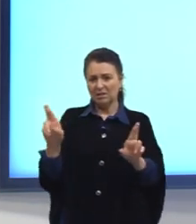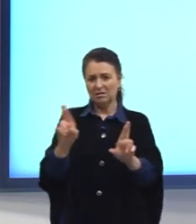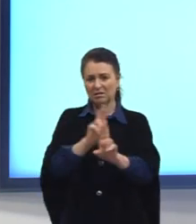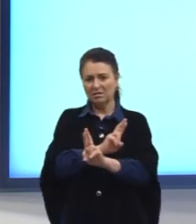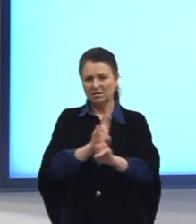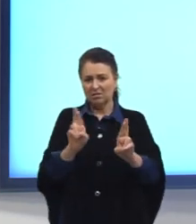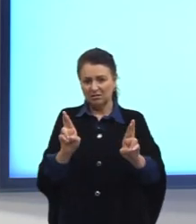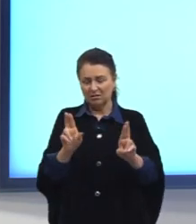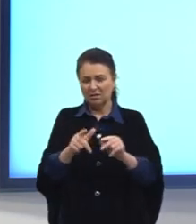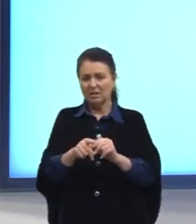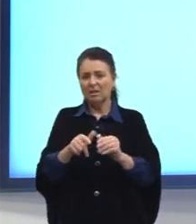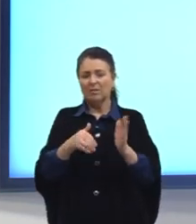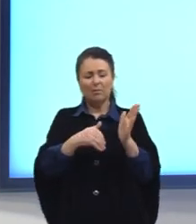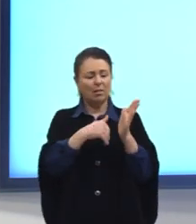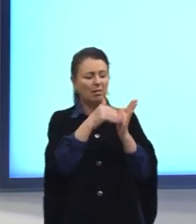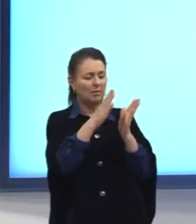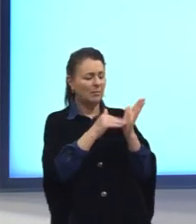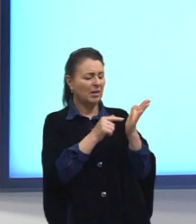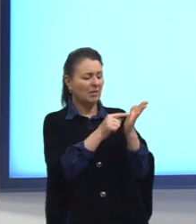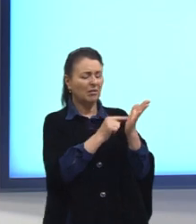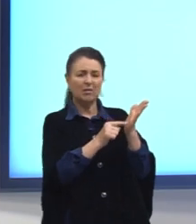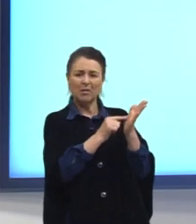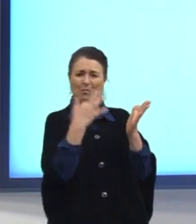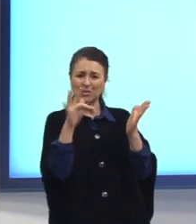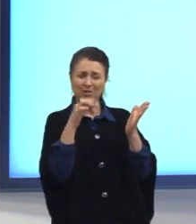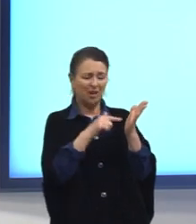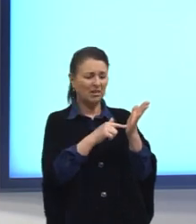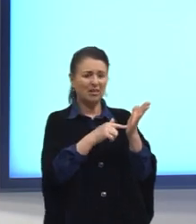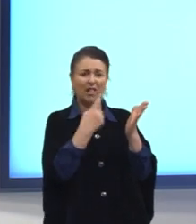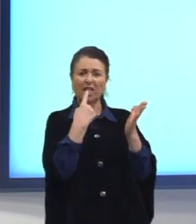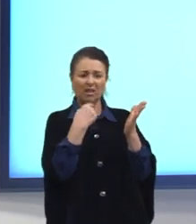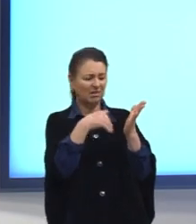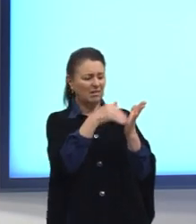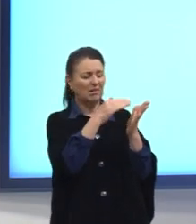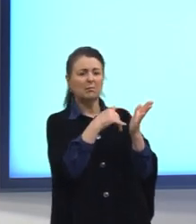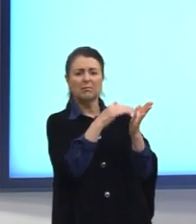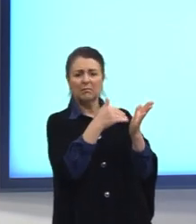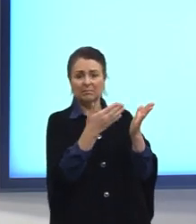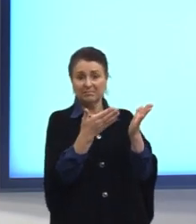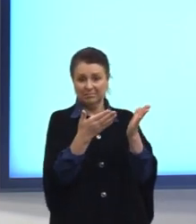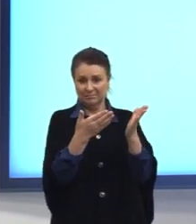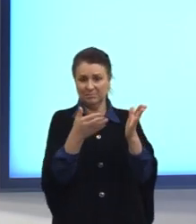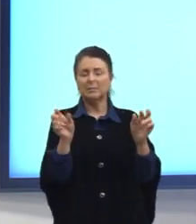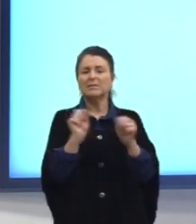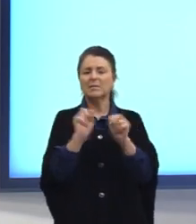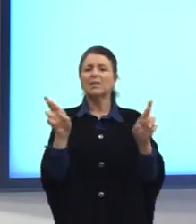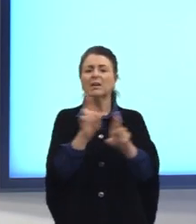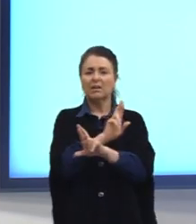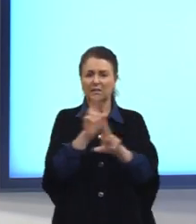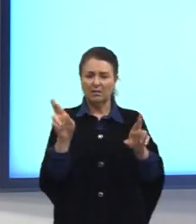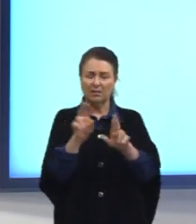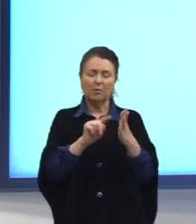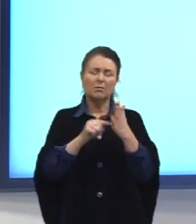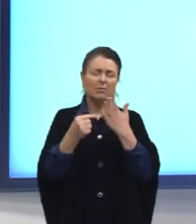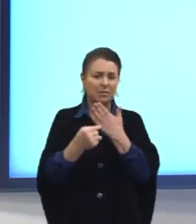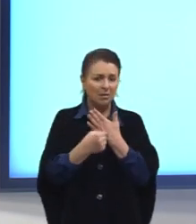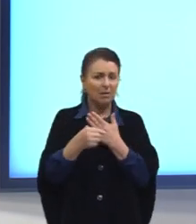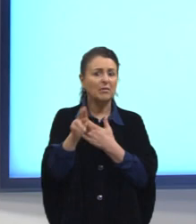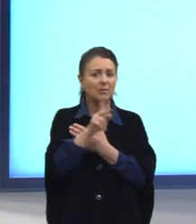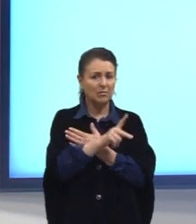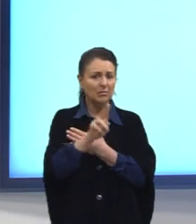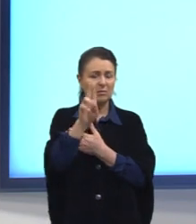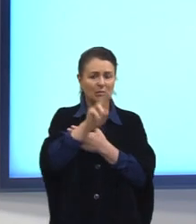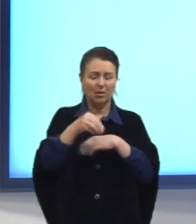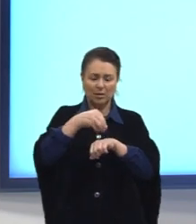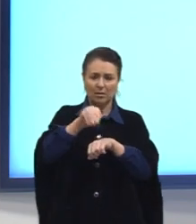aqui né Vamos lamber a ferida né fazendo relação a esta letra aqui do cumprimento de onda que se chama